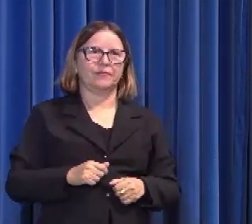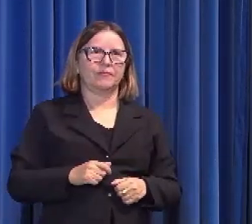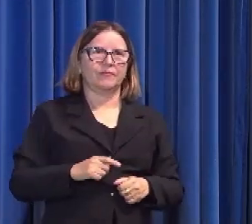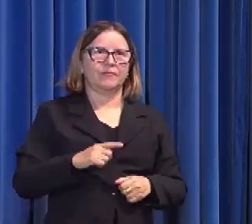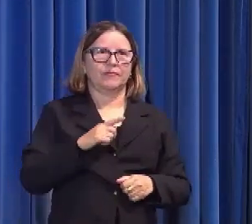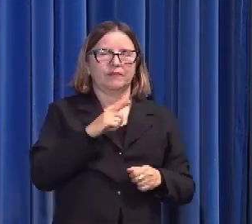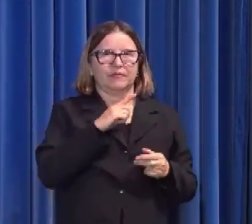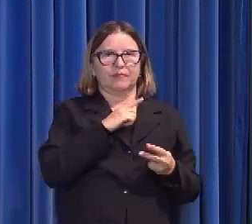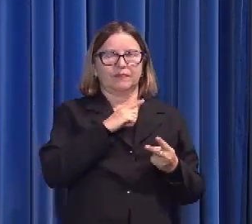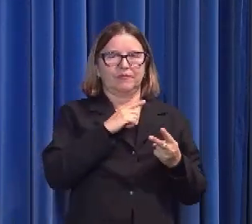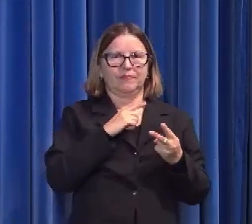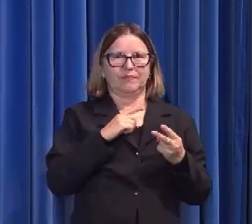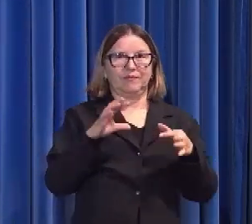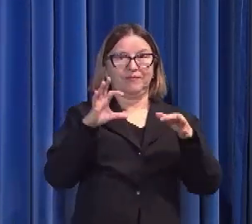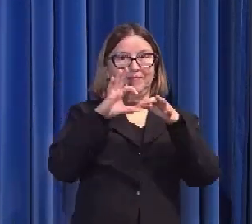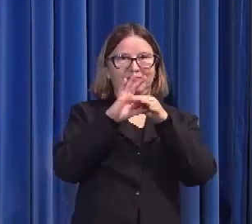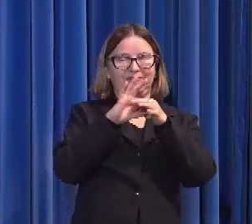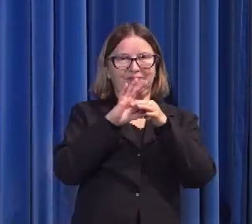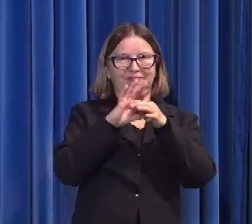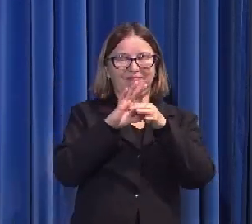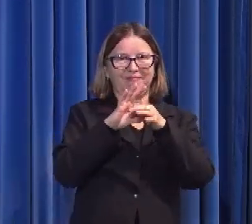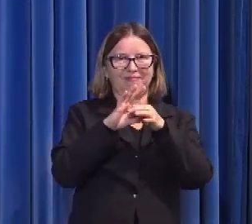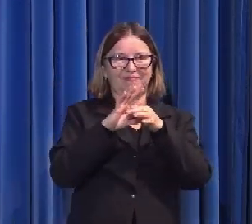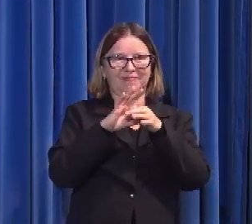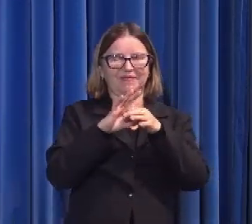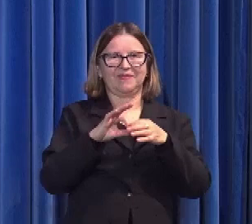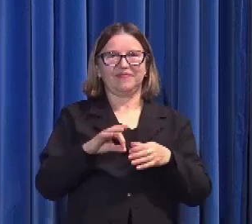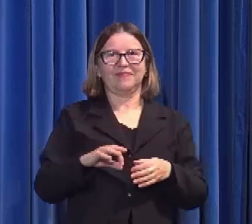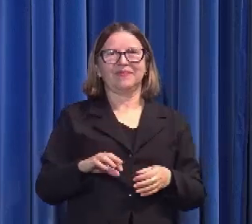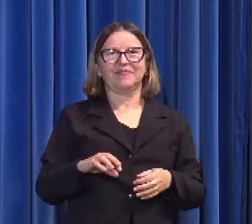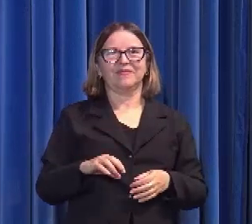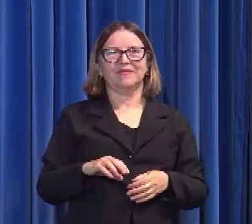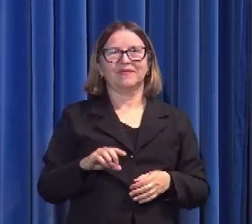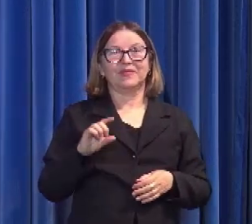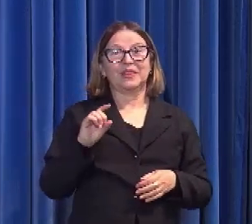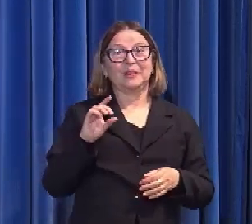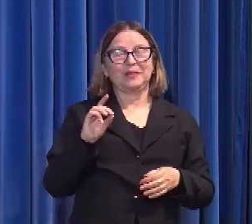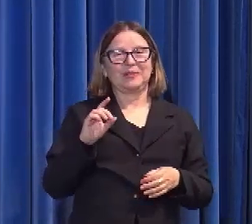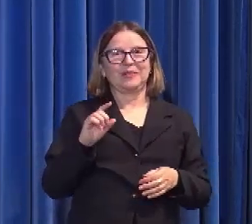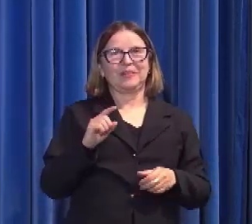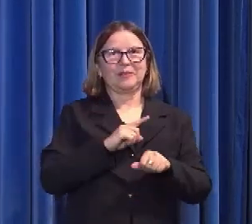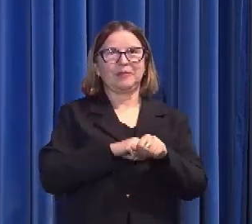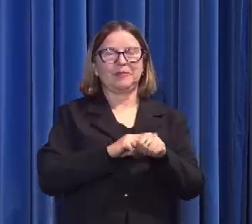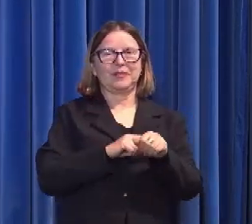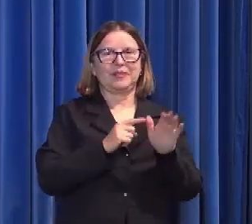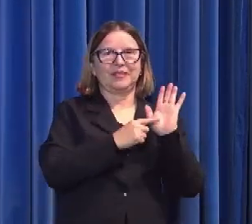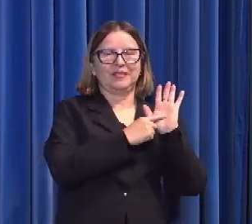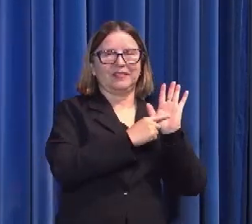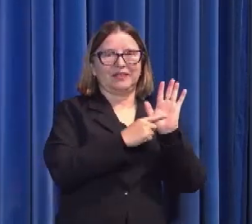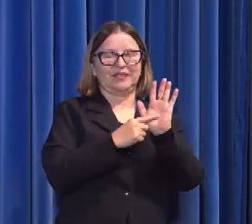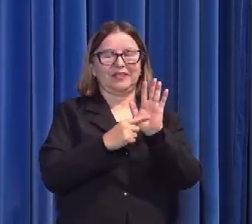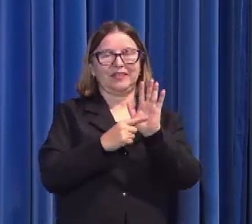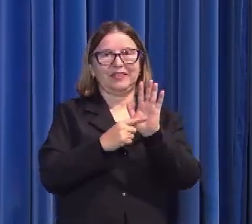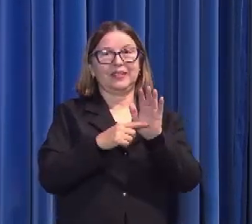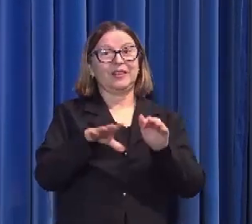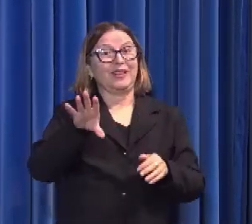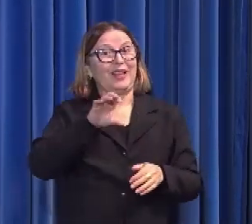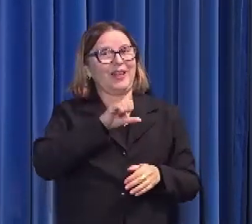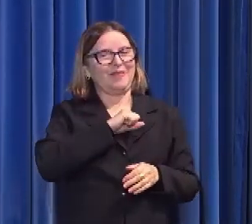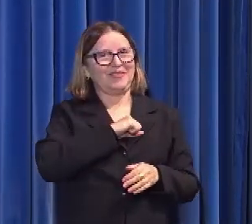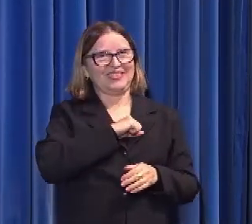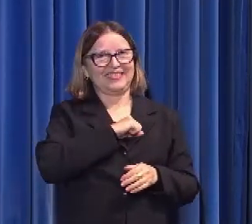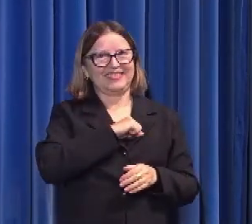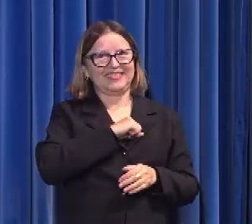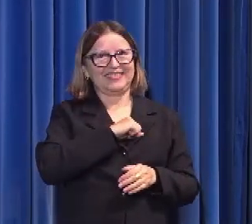ligação entre os dois é apenas quando estamos manifestando o primeiro Isto é o amor o